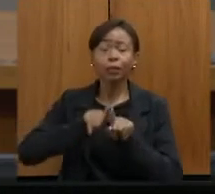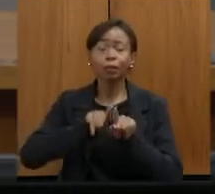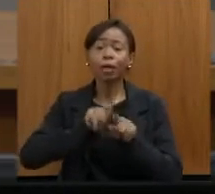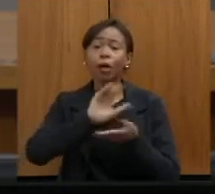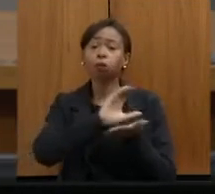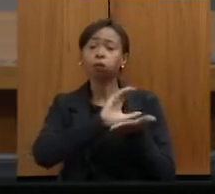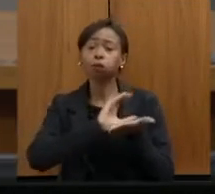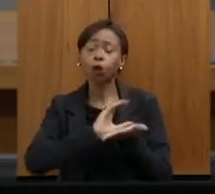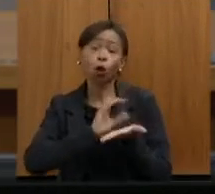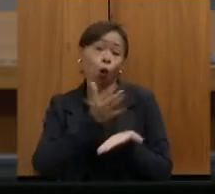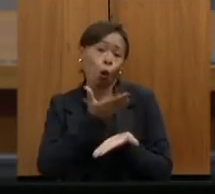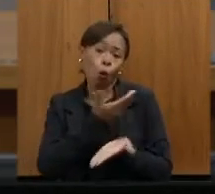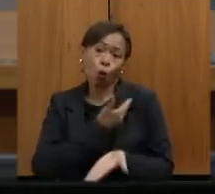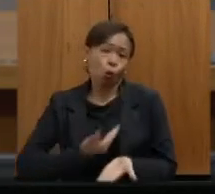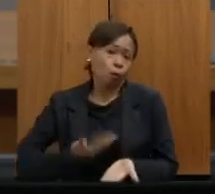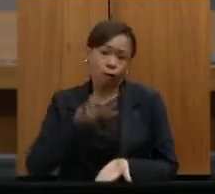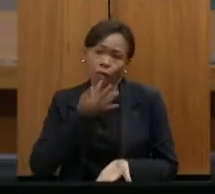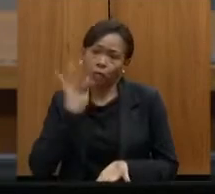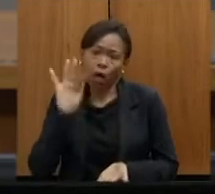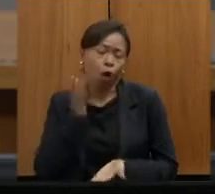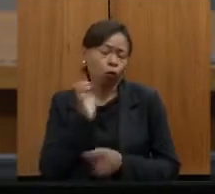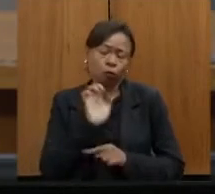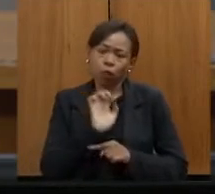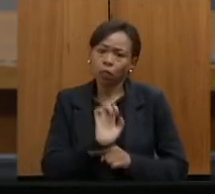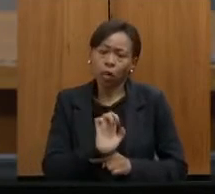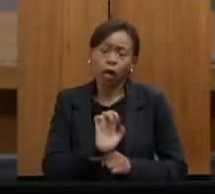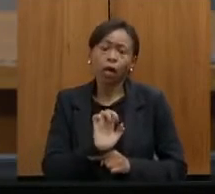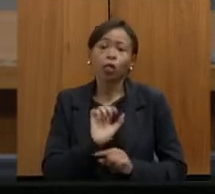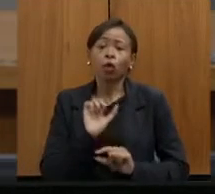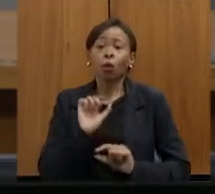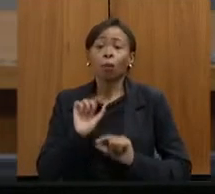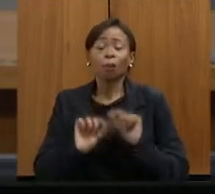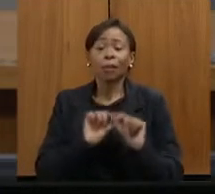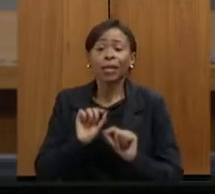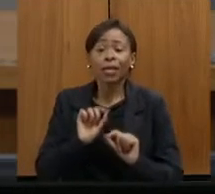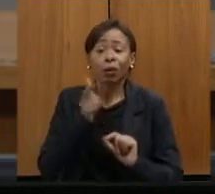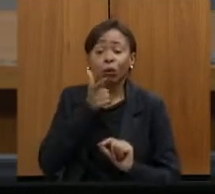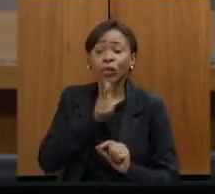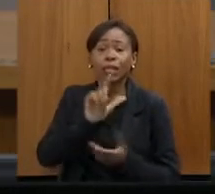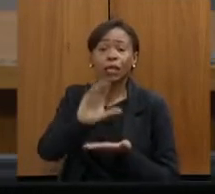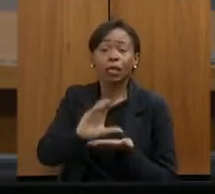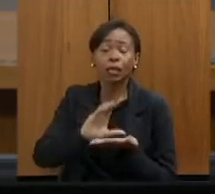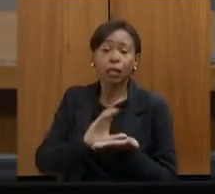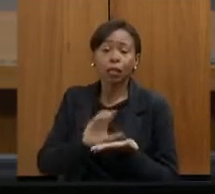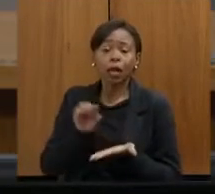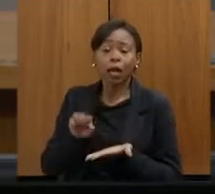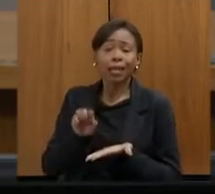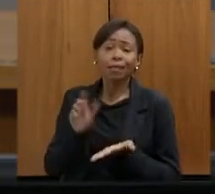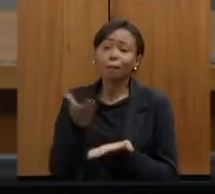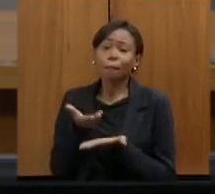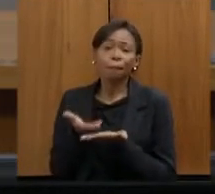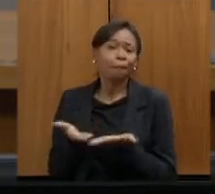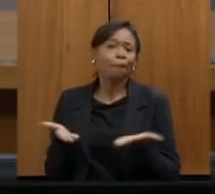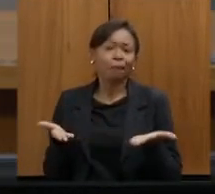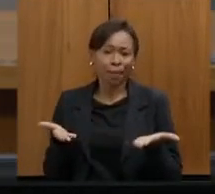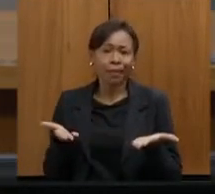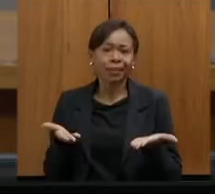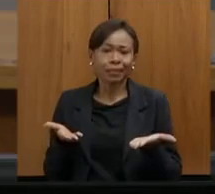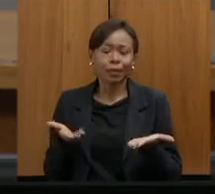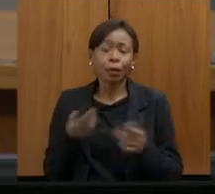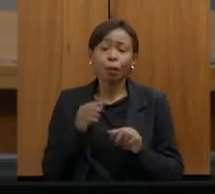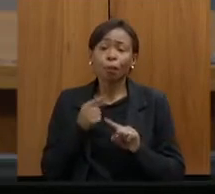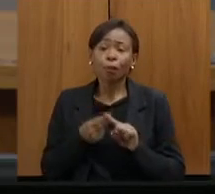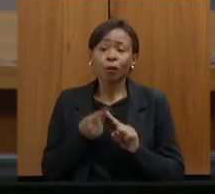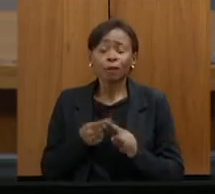crédito específicas para a regularização fundiária, que eles perdem a oportunidade por uma falta de conhecimento e organização técnica para acessar